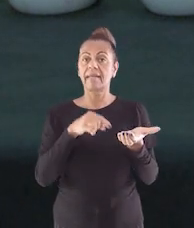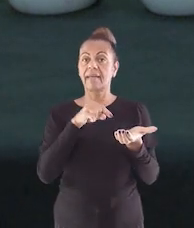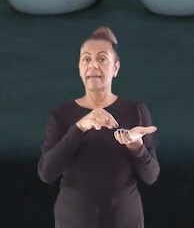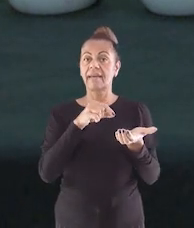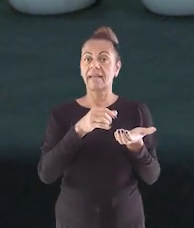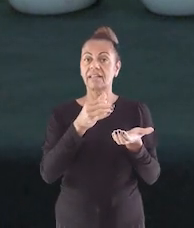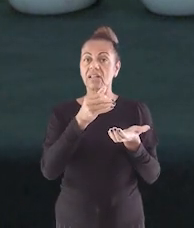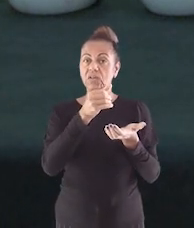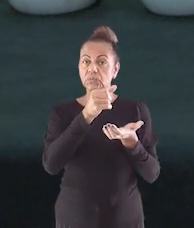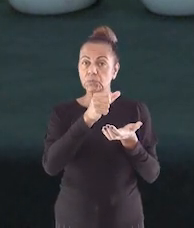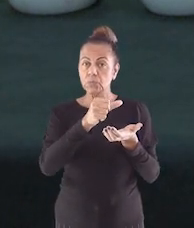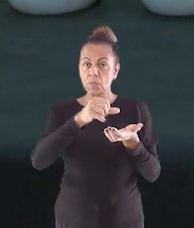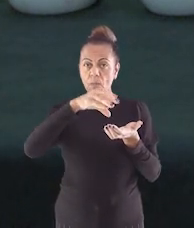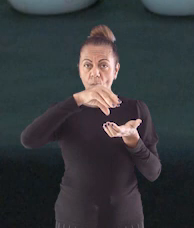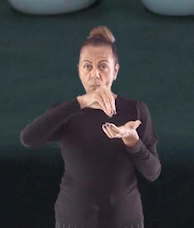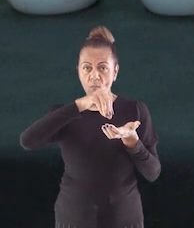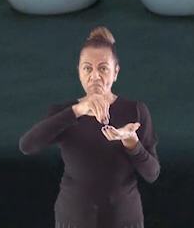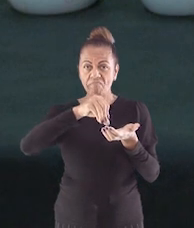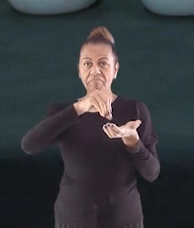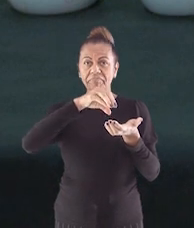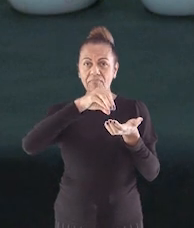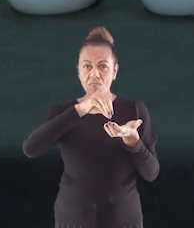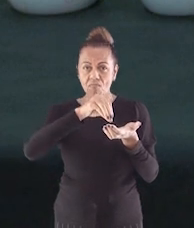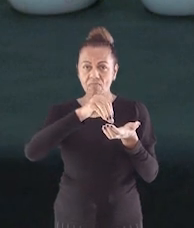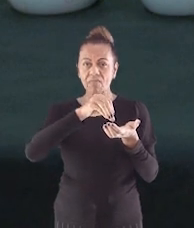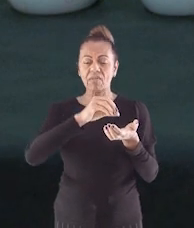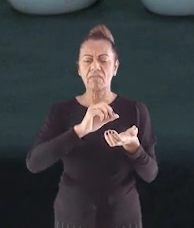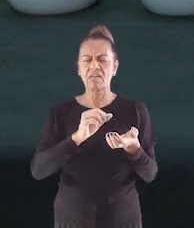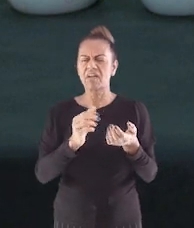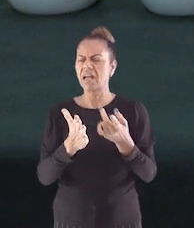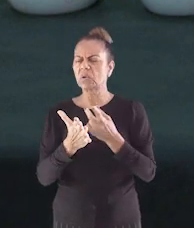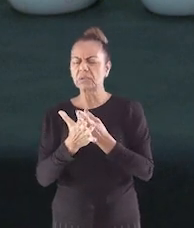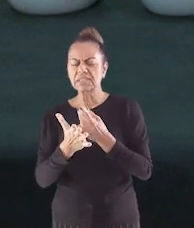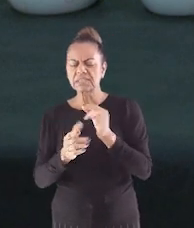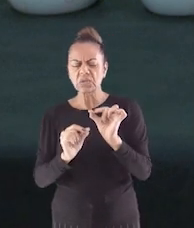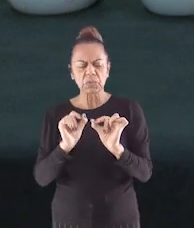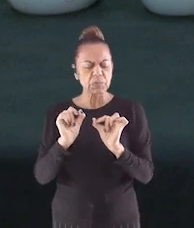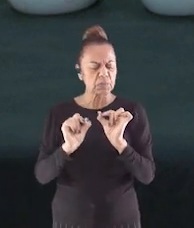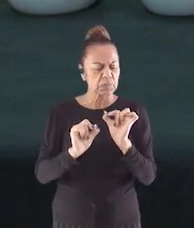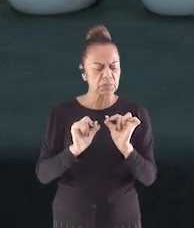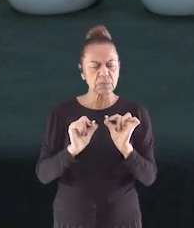E essa eu vou espremer limão. O que será que vai acontecer aqui?